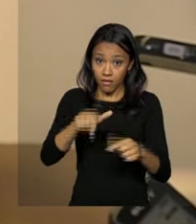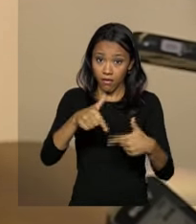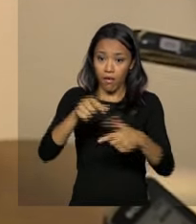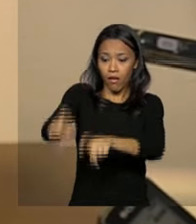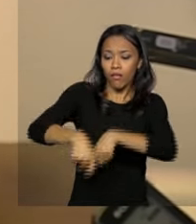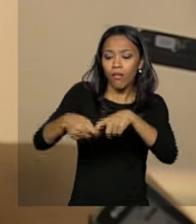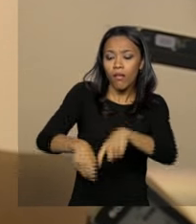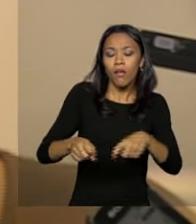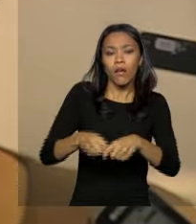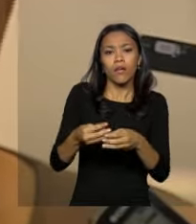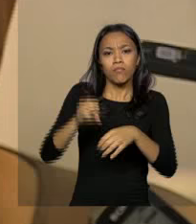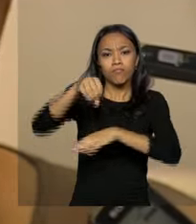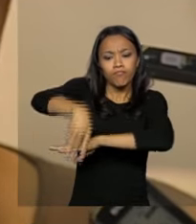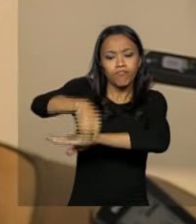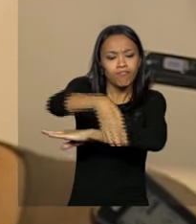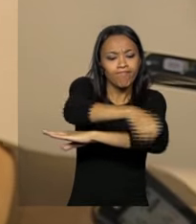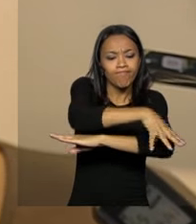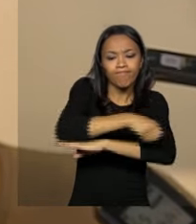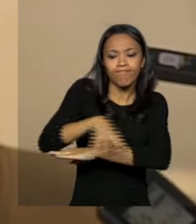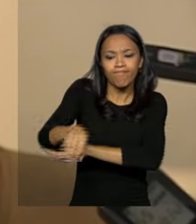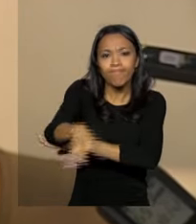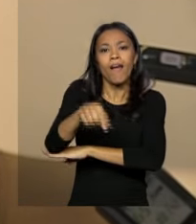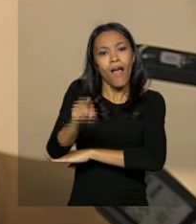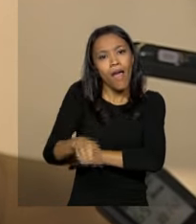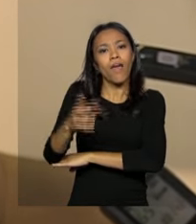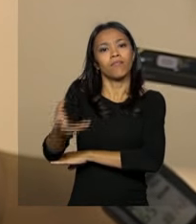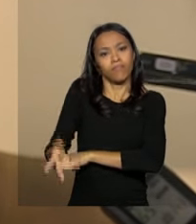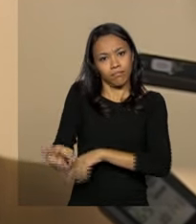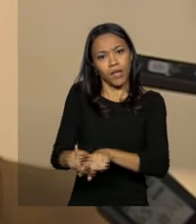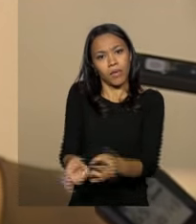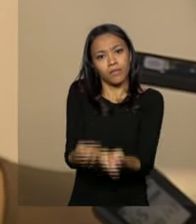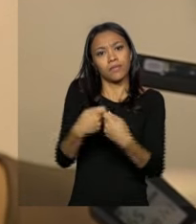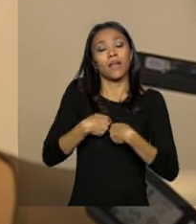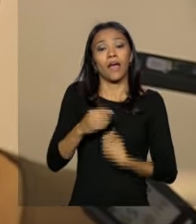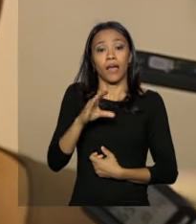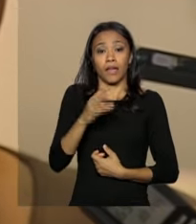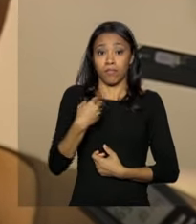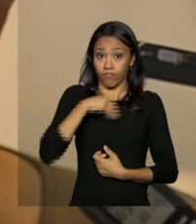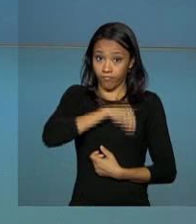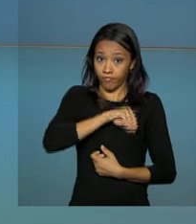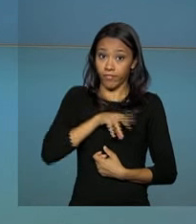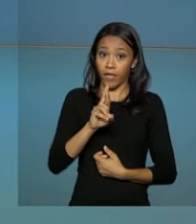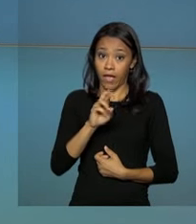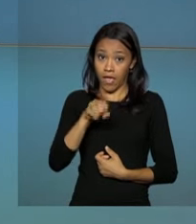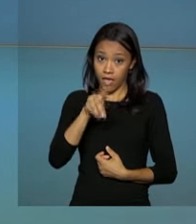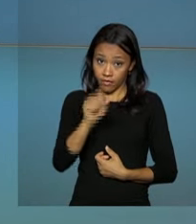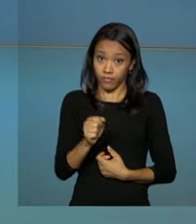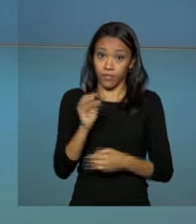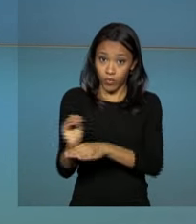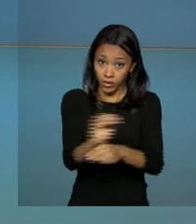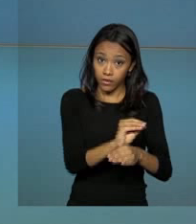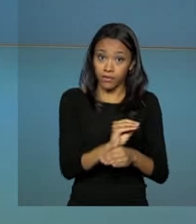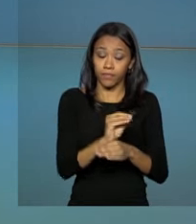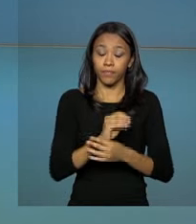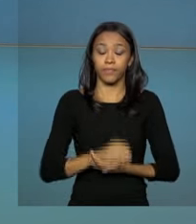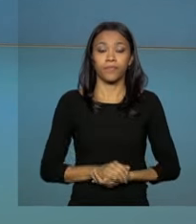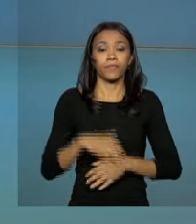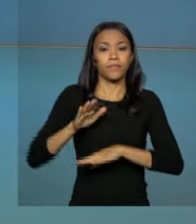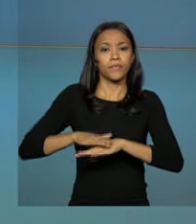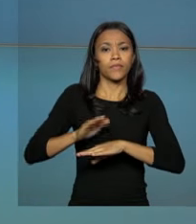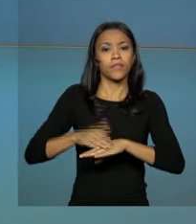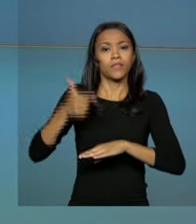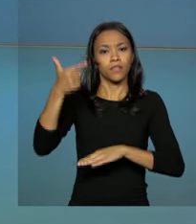rural plantar a floresta uma oportunidade de geração de renda também e de proteção do meio ambiente. Segundo o